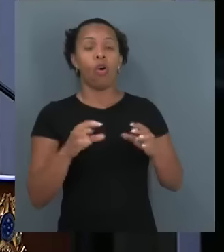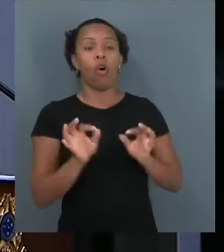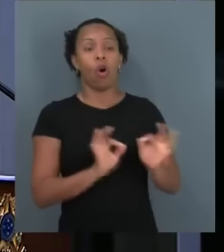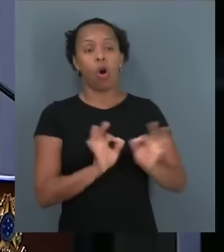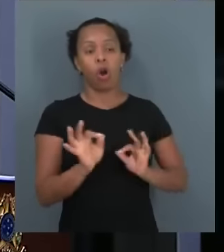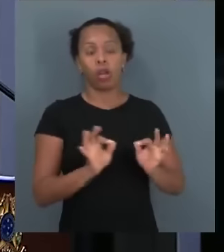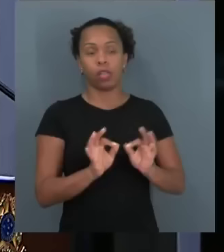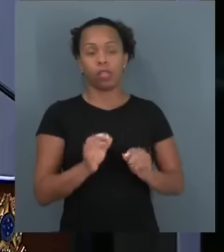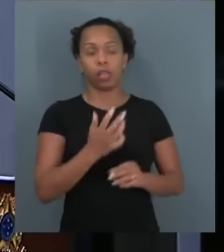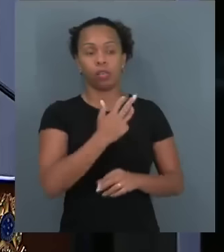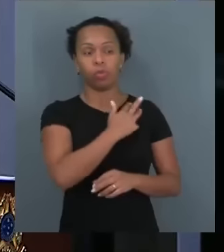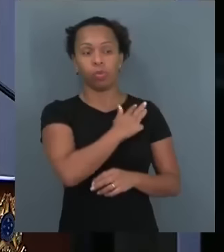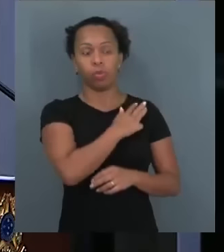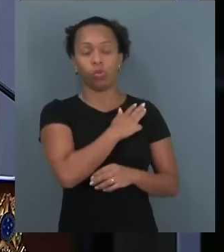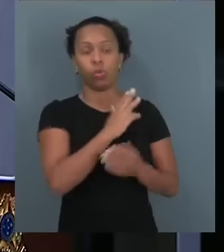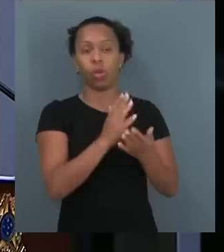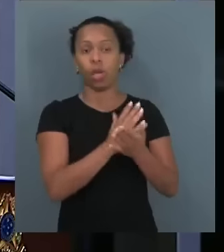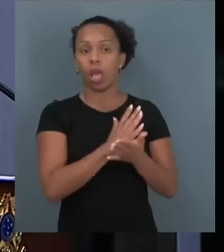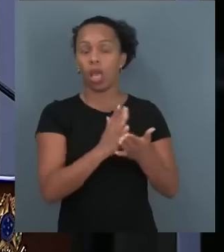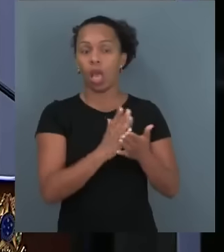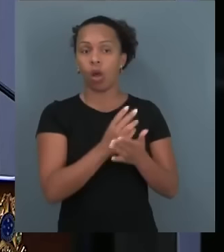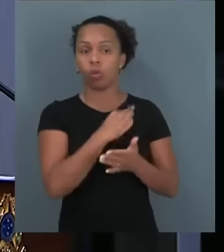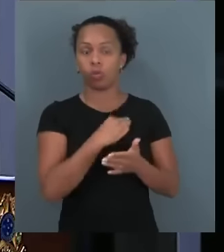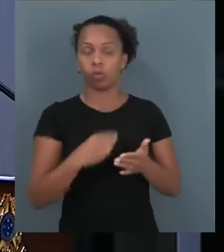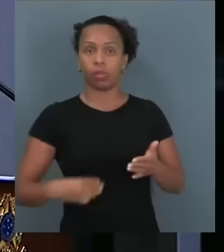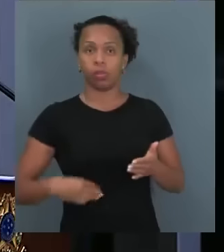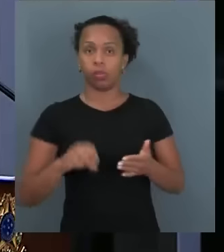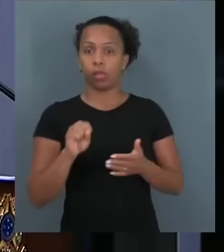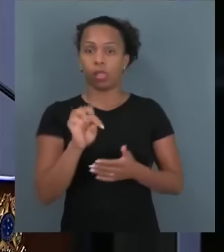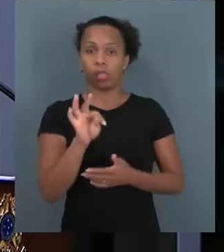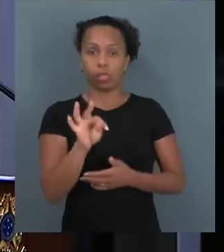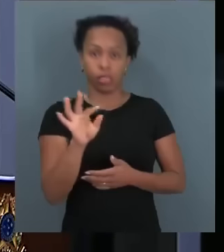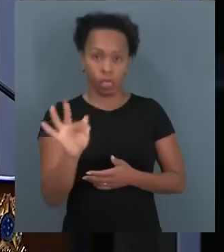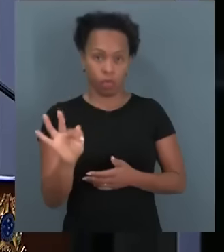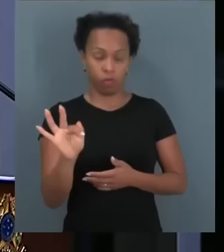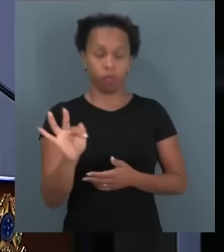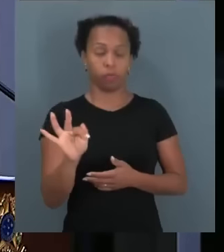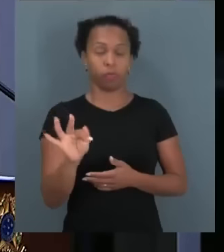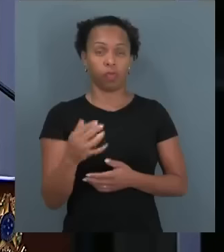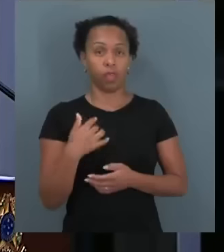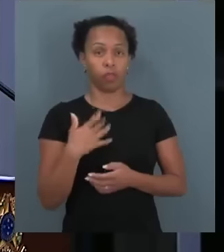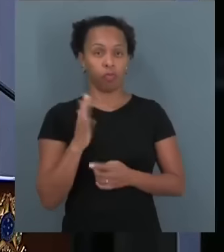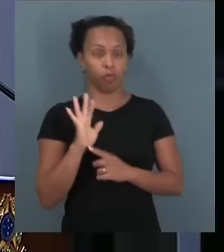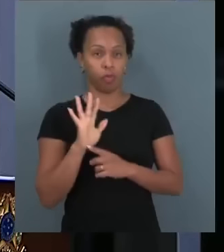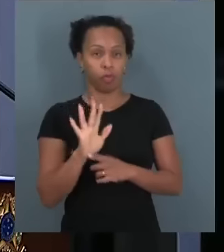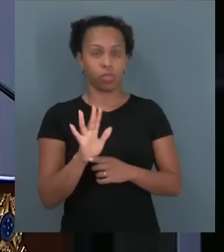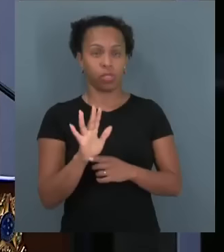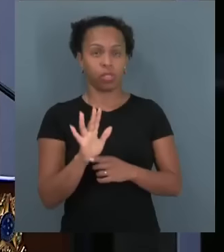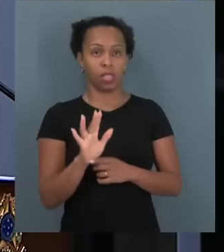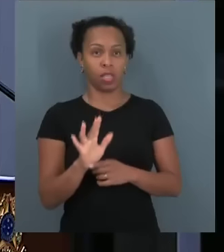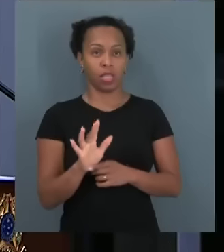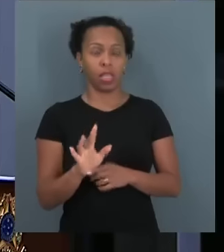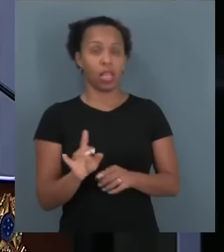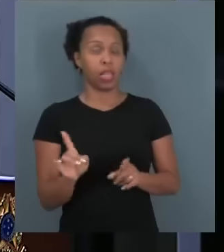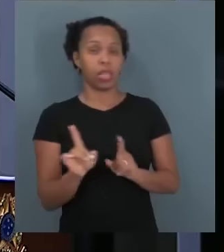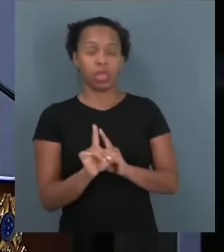alguns ministros do STF. Como eu vou destacar neste pronunciamento, ele não